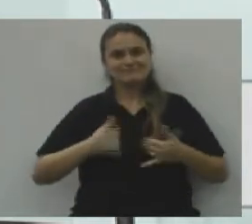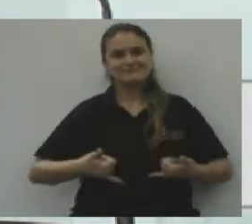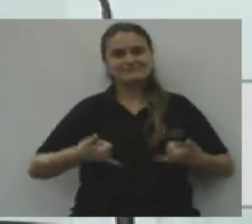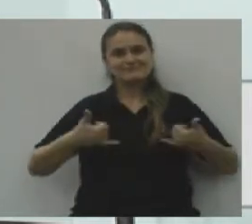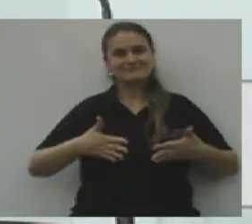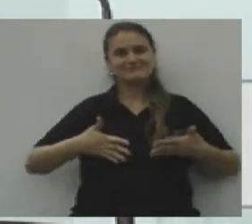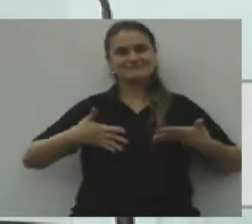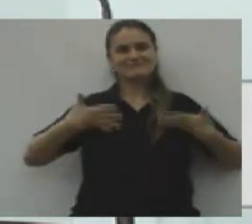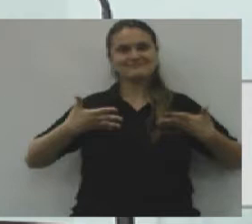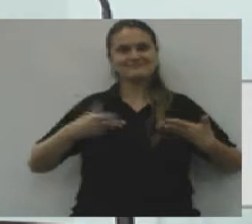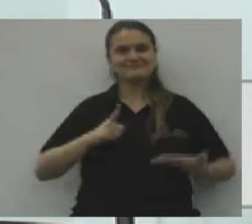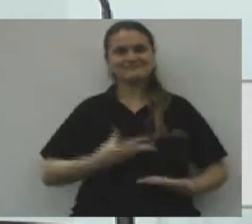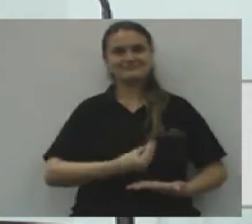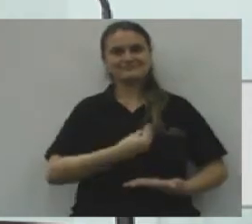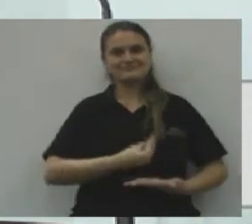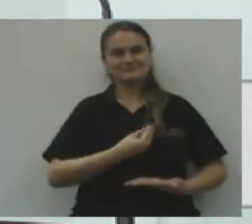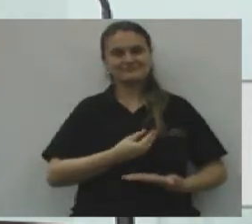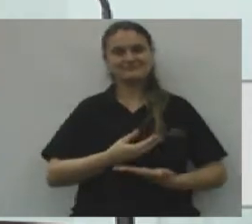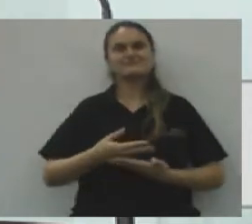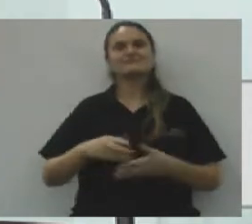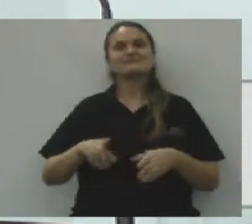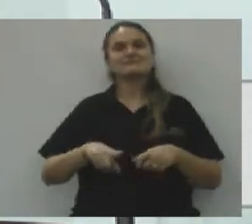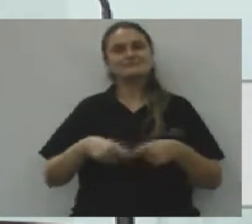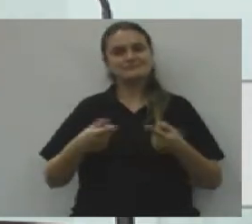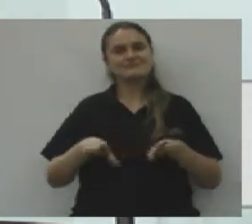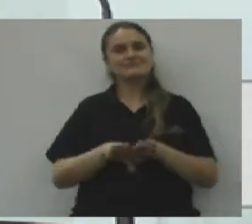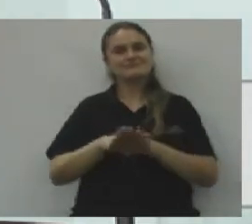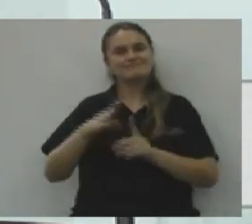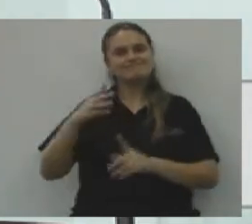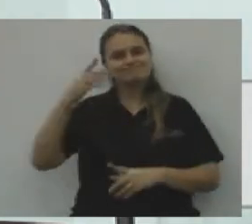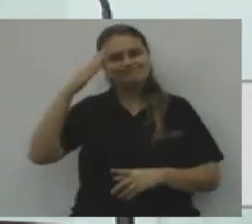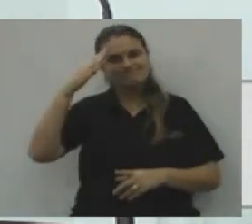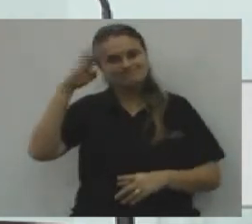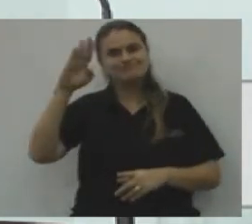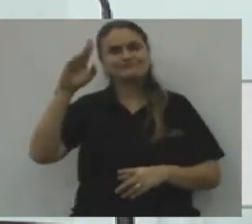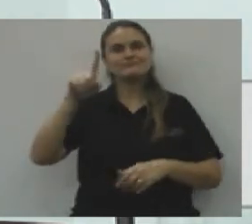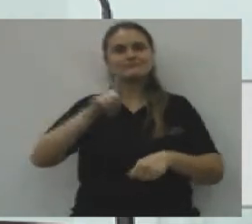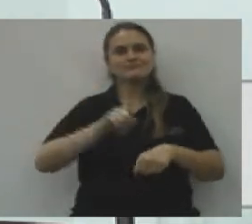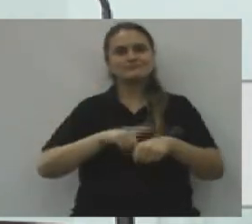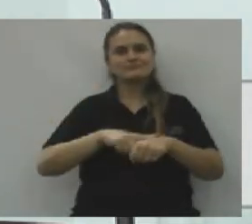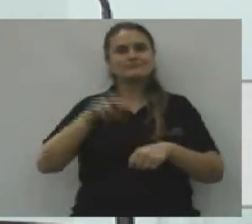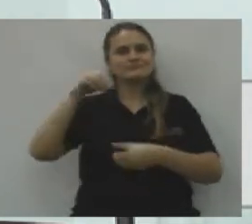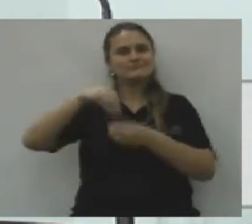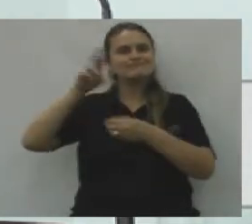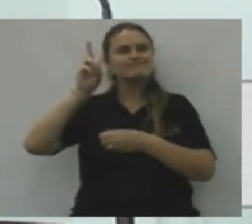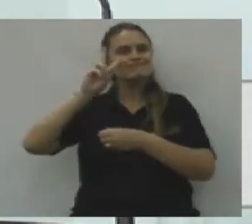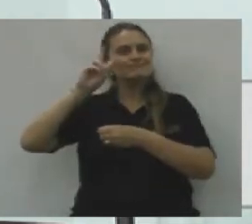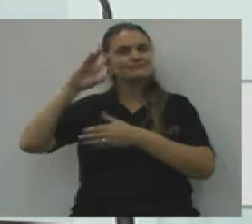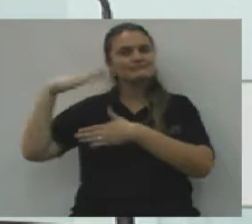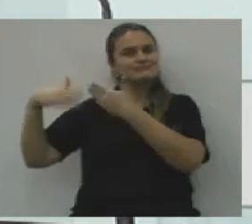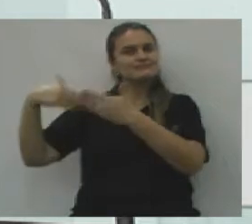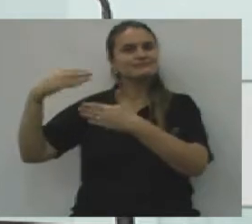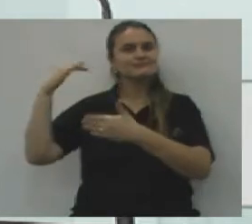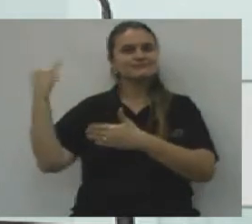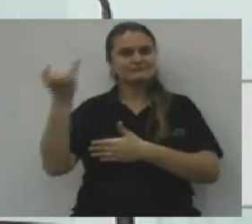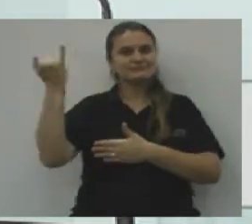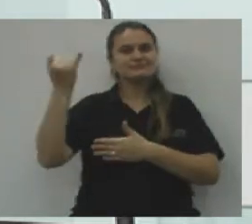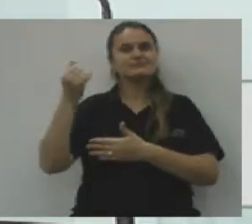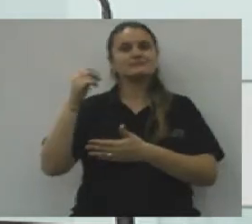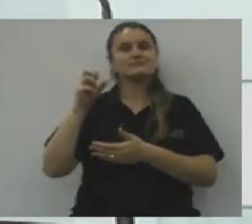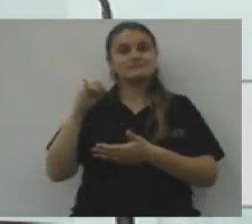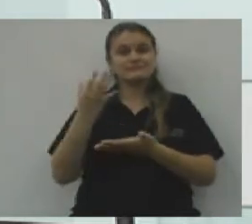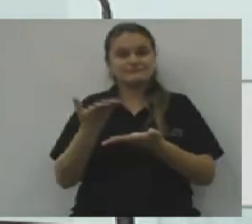honrados com a presença dos senhores, mas principalmente pelo momento histórico. Toda vez que